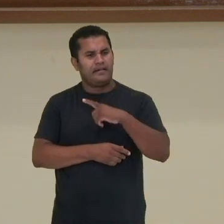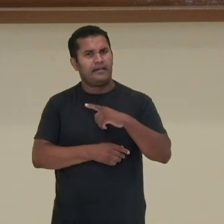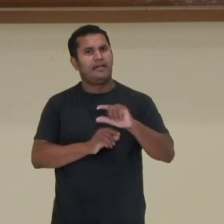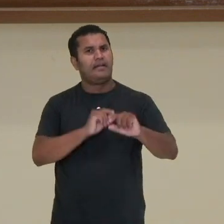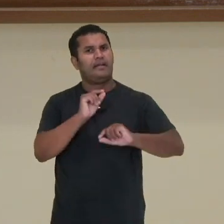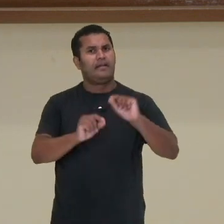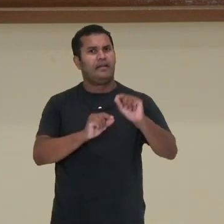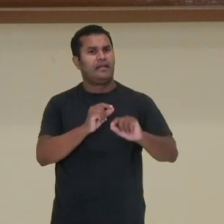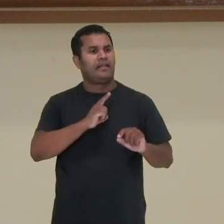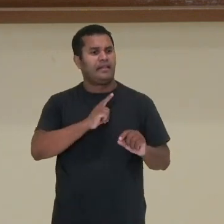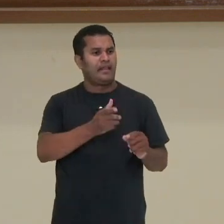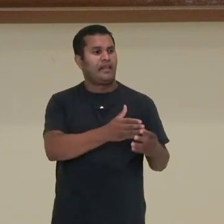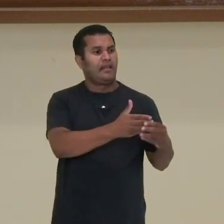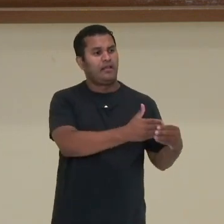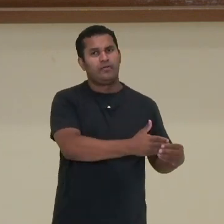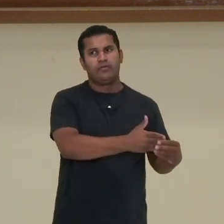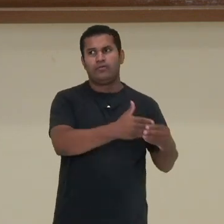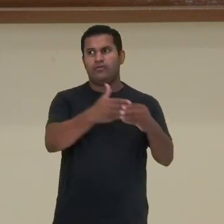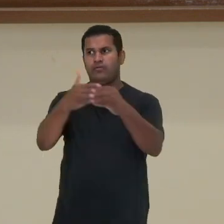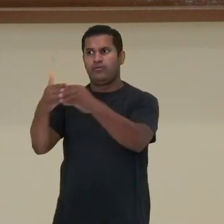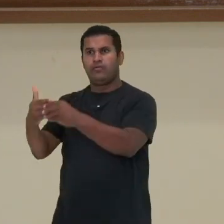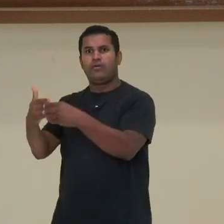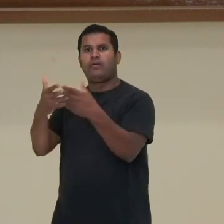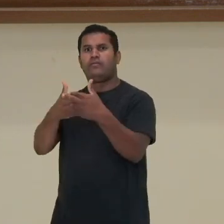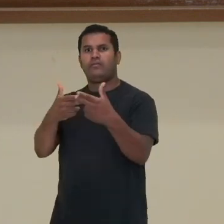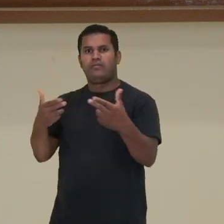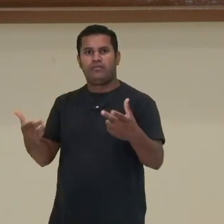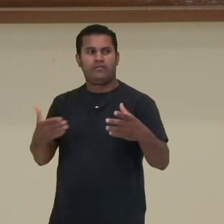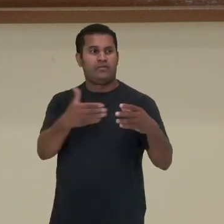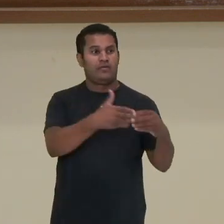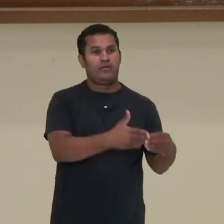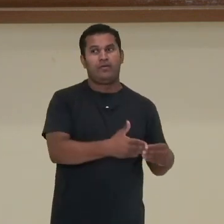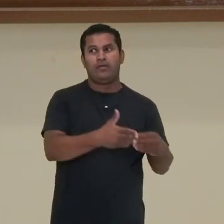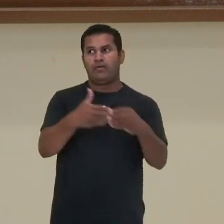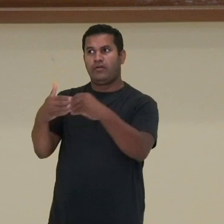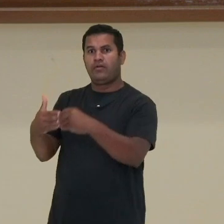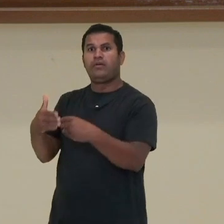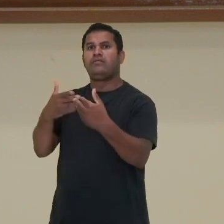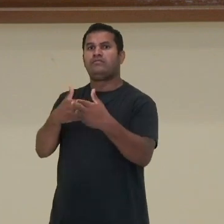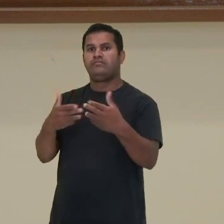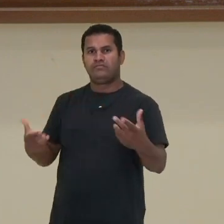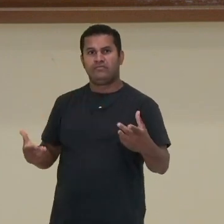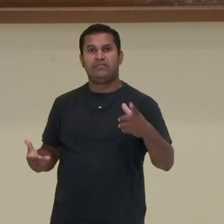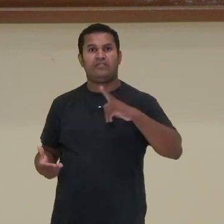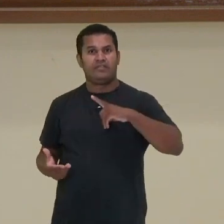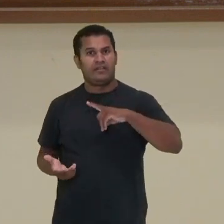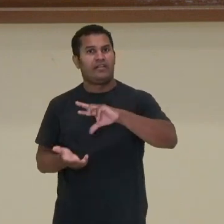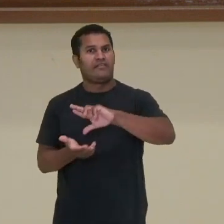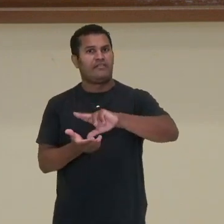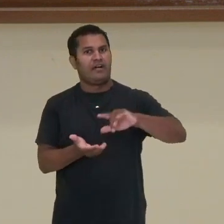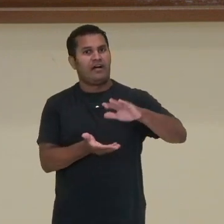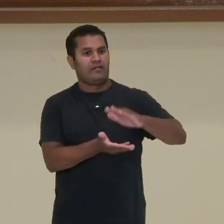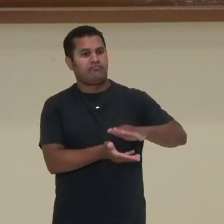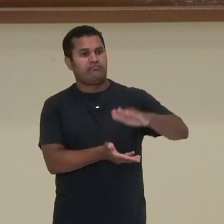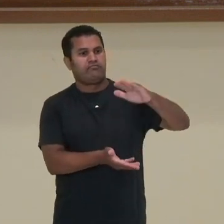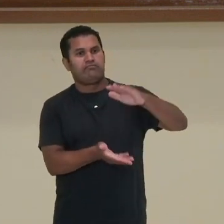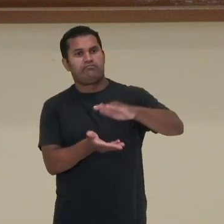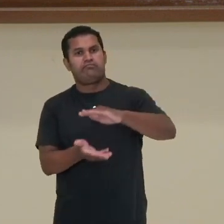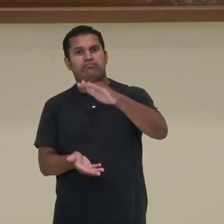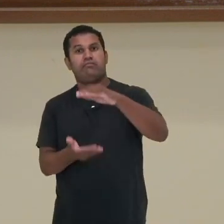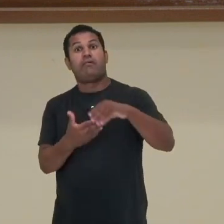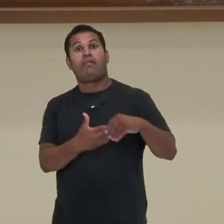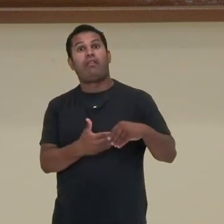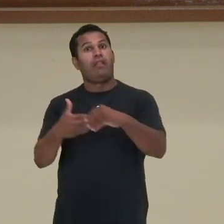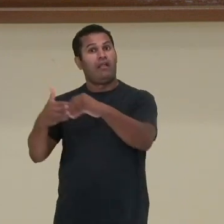surgir a pirataria, né? Então vocês assistem lá o filme Piratas do Caribe, é baseado na pirataria, porque aquela região era realmente